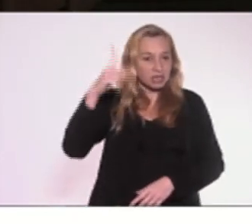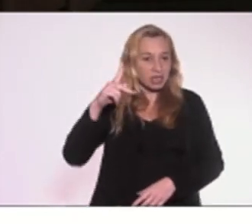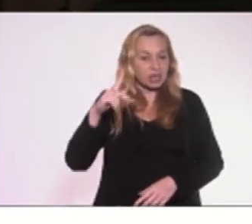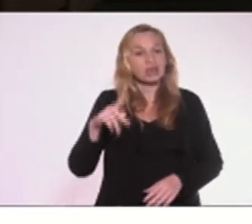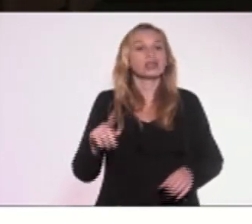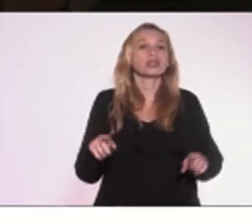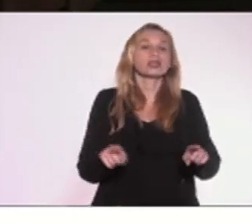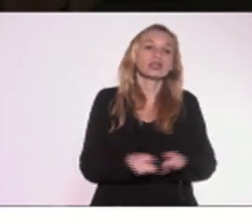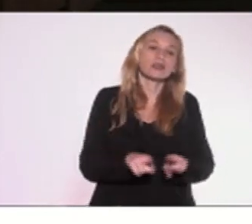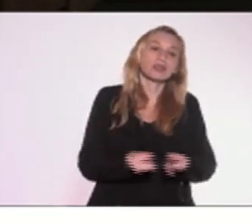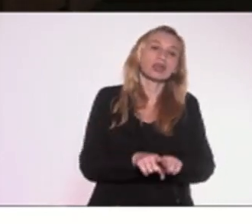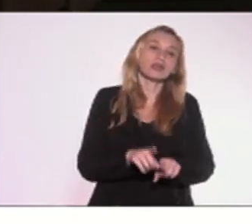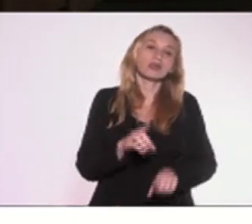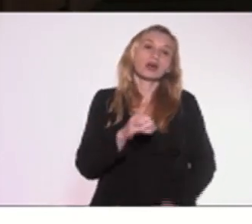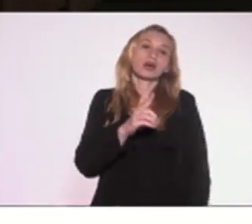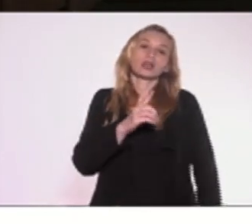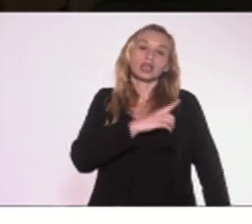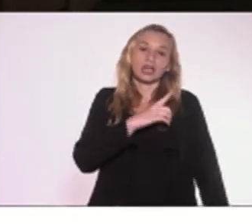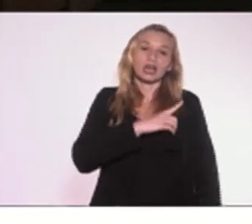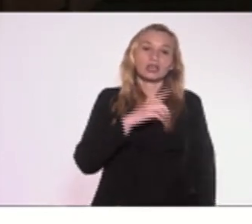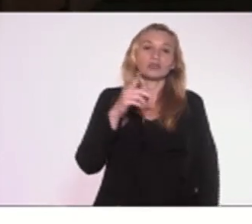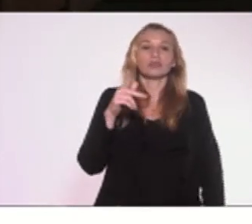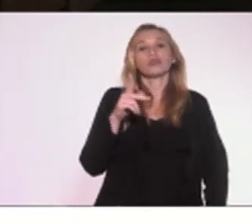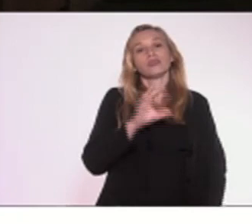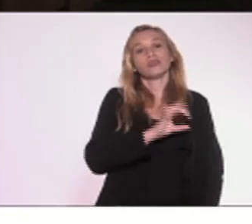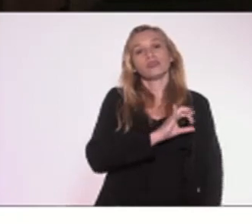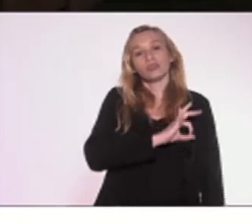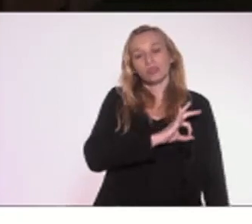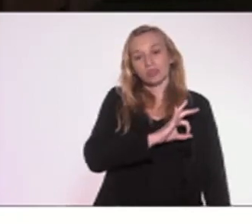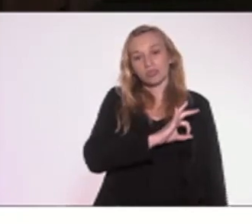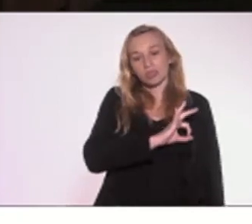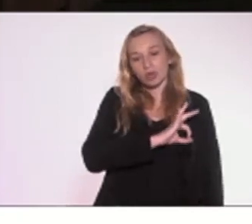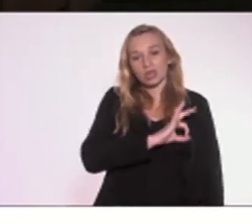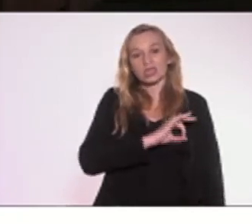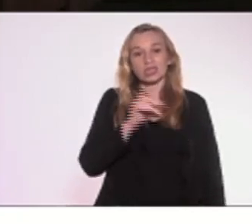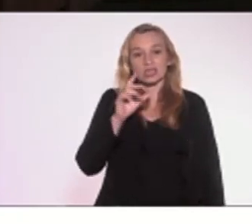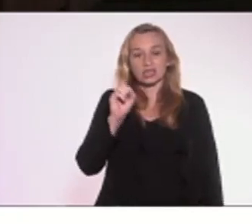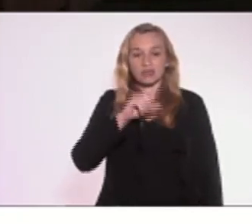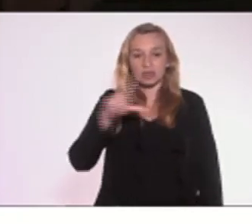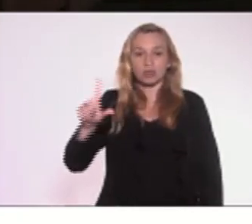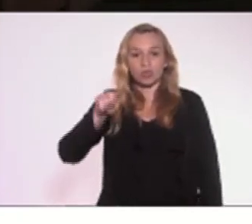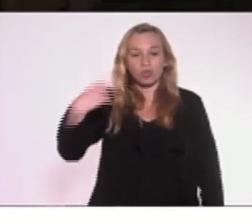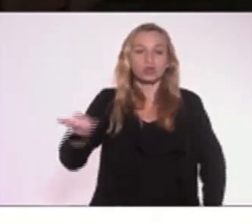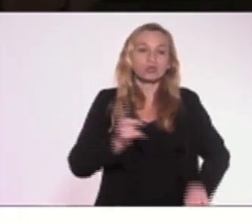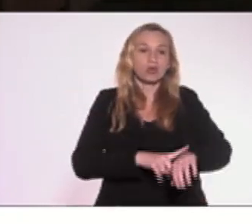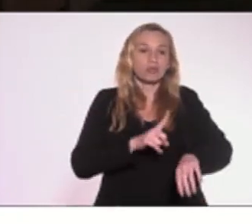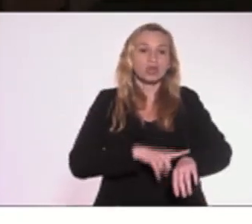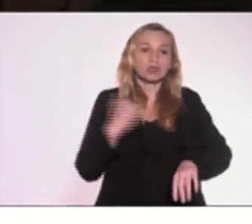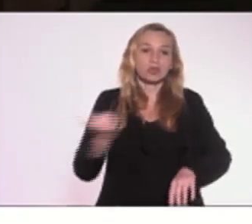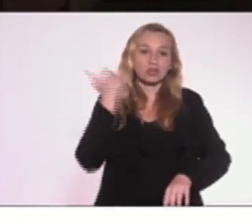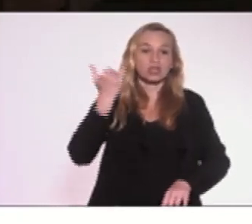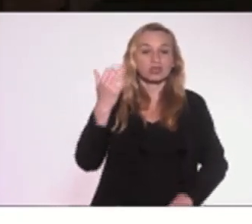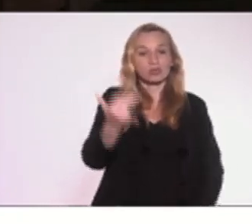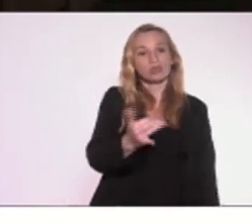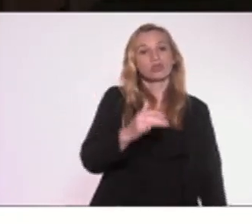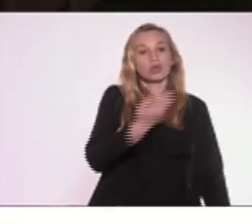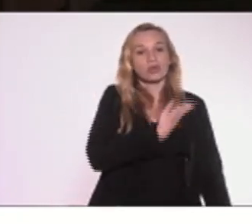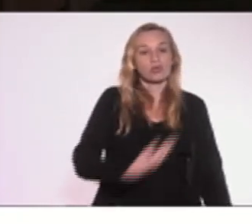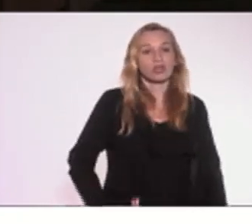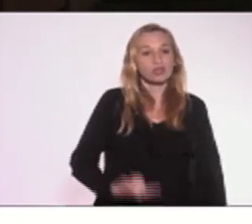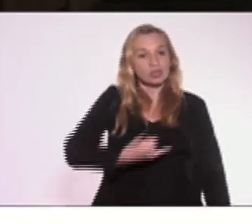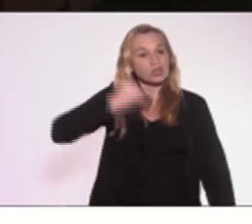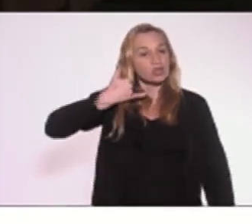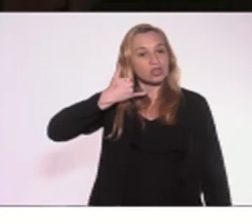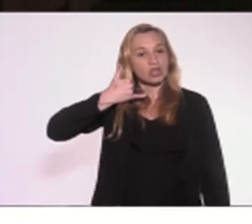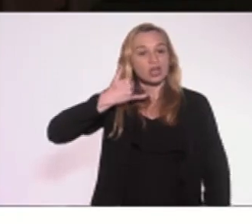passei para delegado de Polícia Civil. O outro momento muito importante foi quando o governador me ligou e me chamou para ser